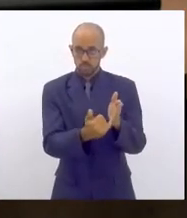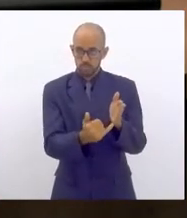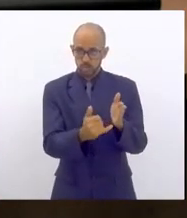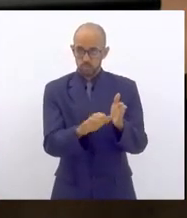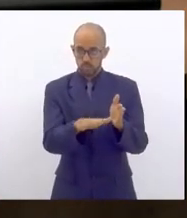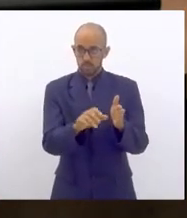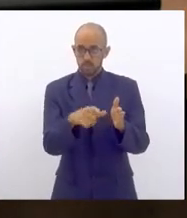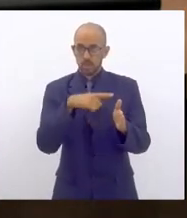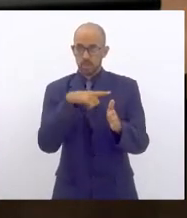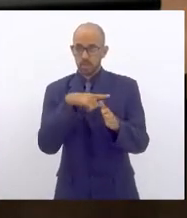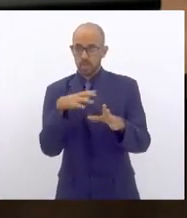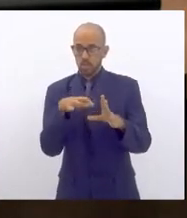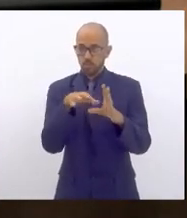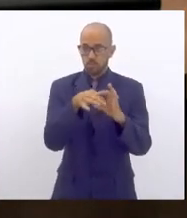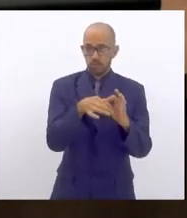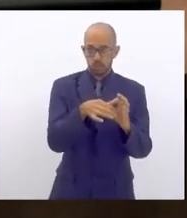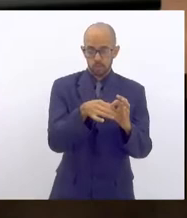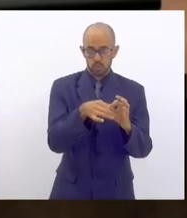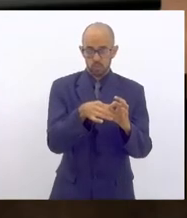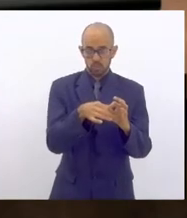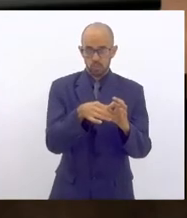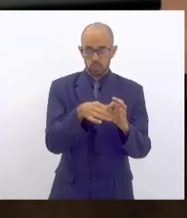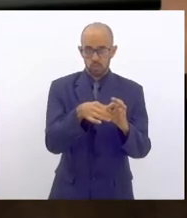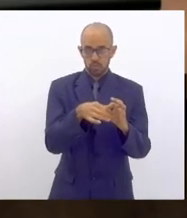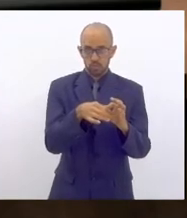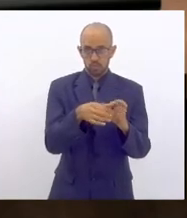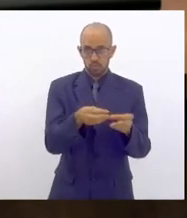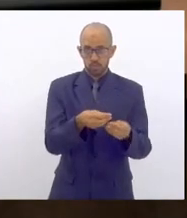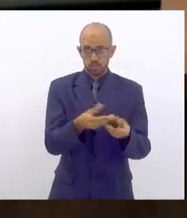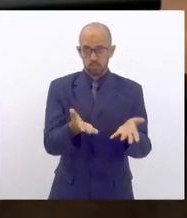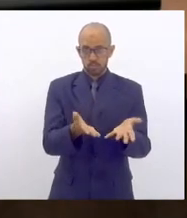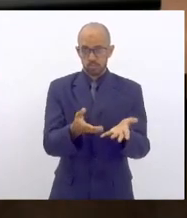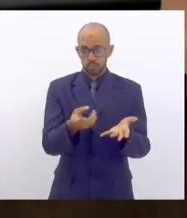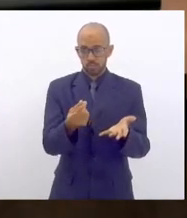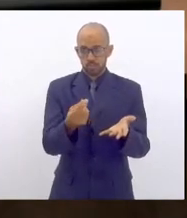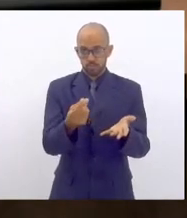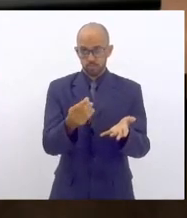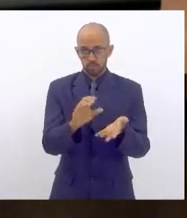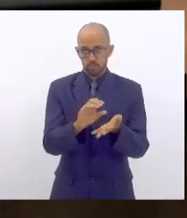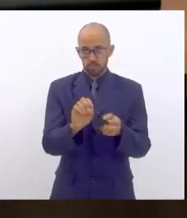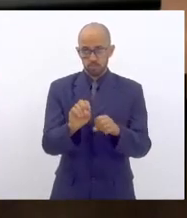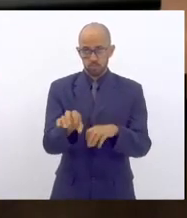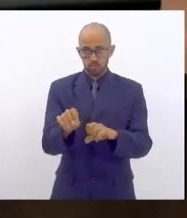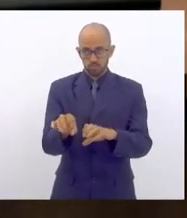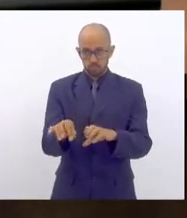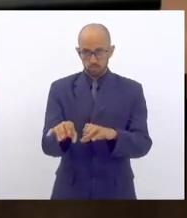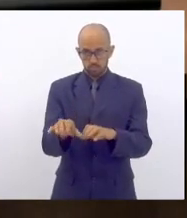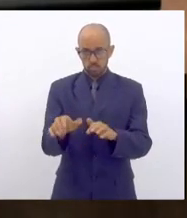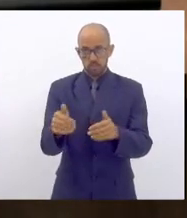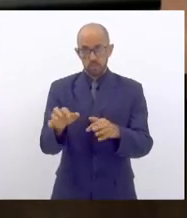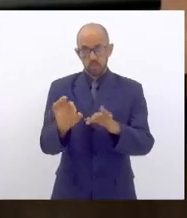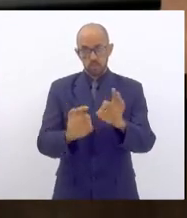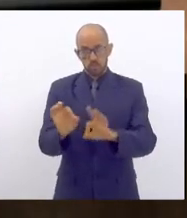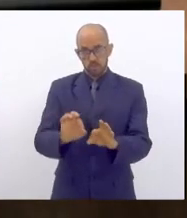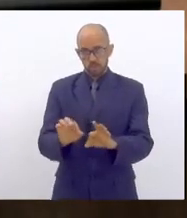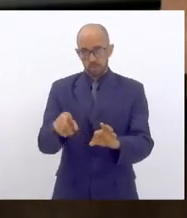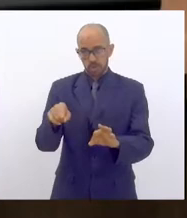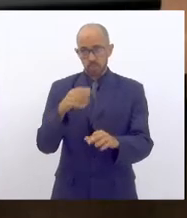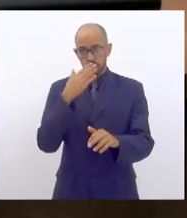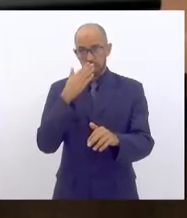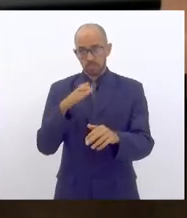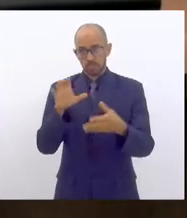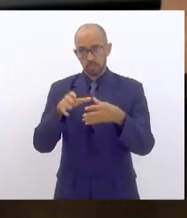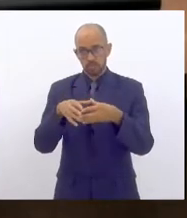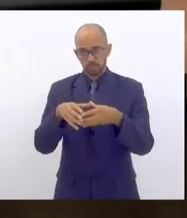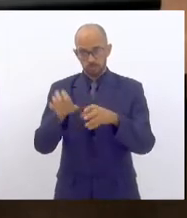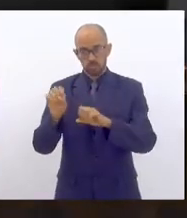vinculado à distribuição de recursos da educação. Então, a questão de ordem é no sentido de solicitar que a Comissão de Educação também possa dar